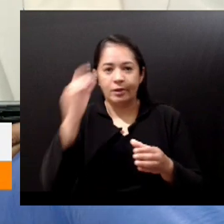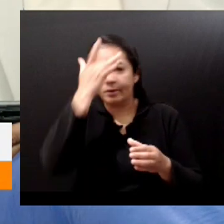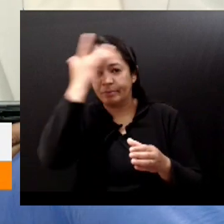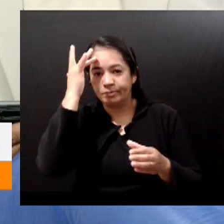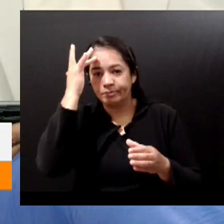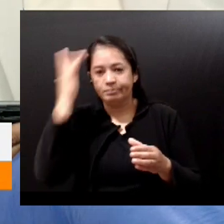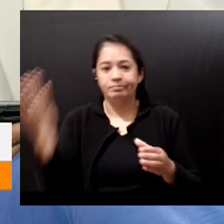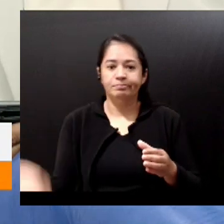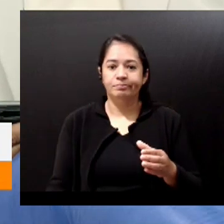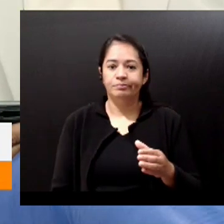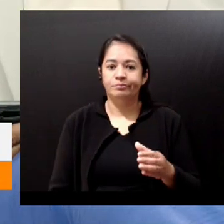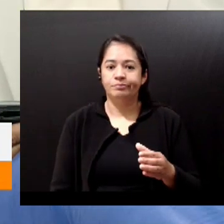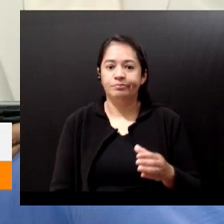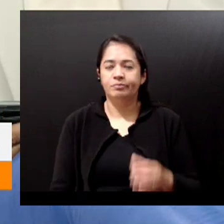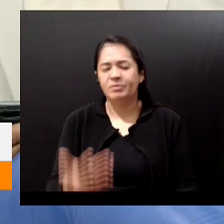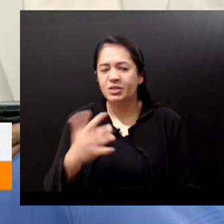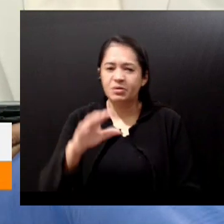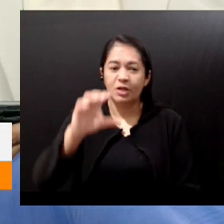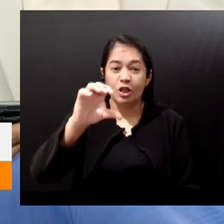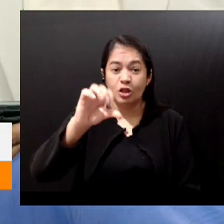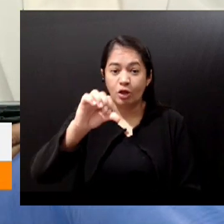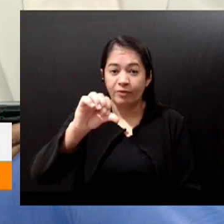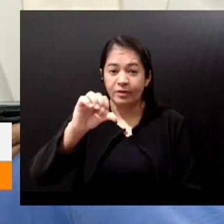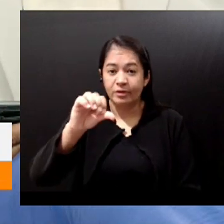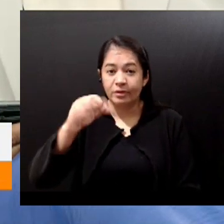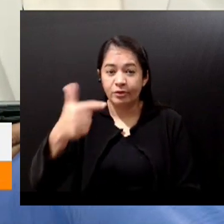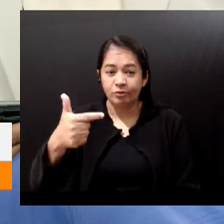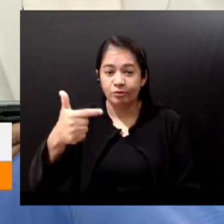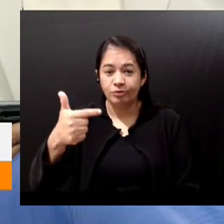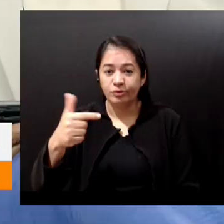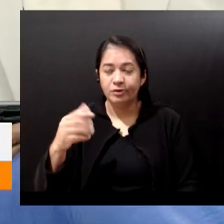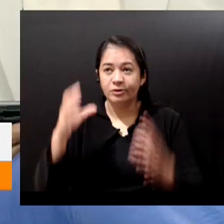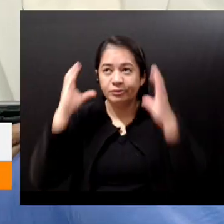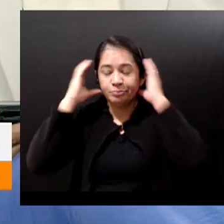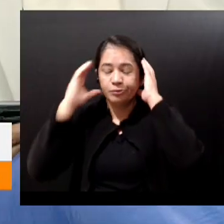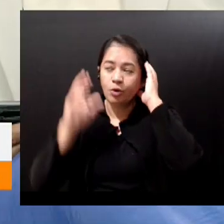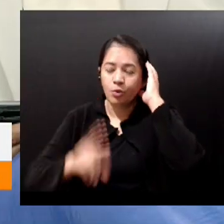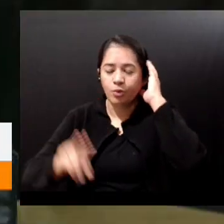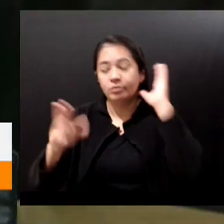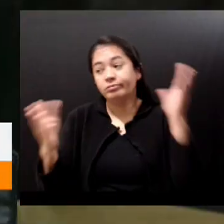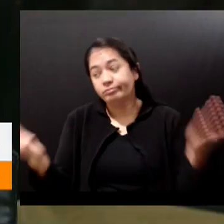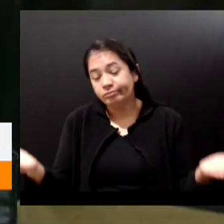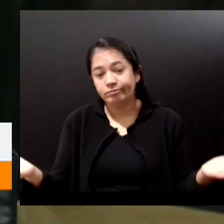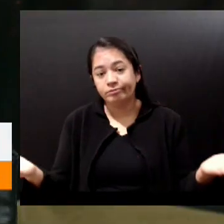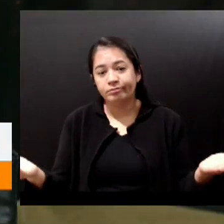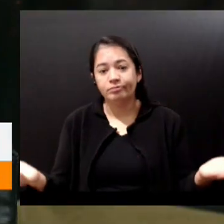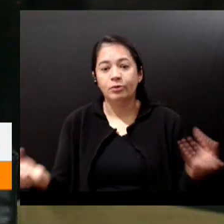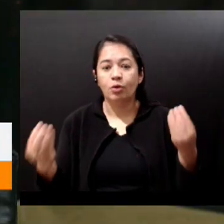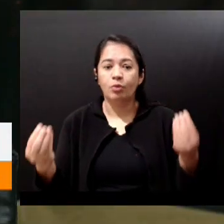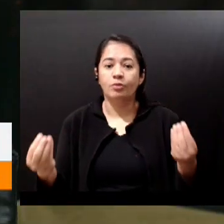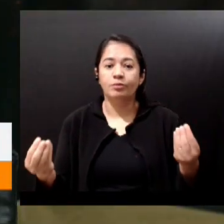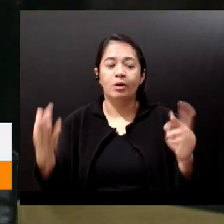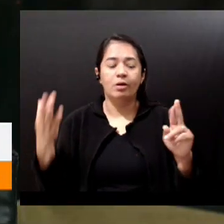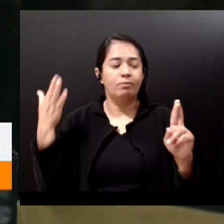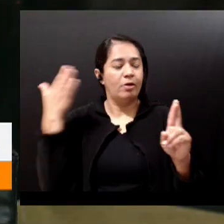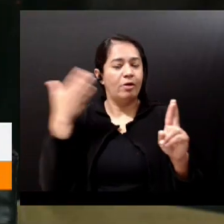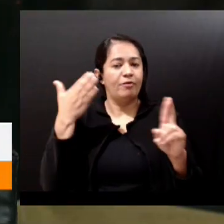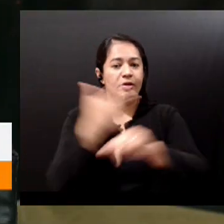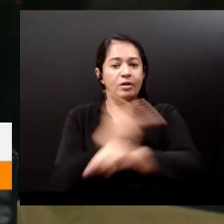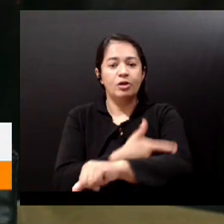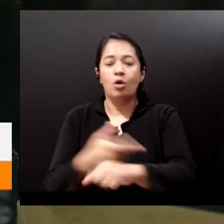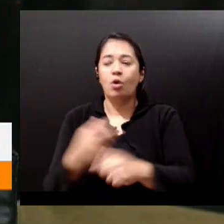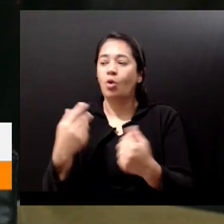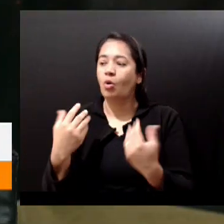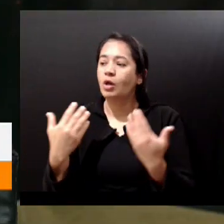92 pessoas estão de fone de ouvido, não é? E então, referente à etiqueta, qual que é a sua visão? O que você traz